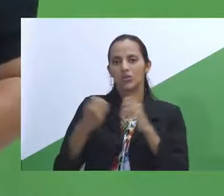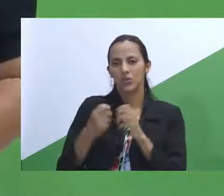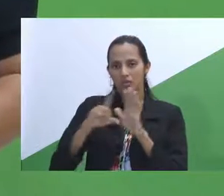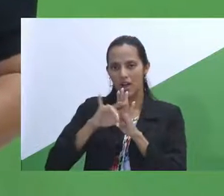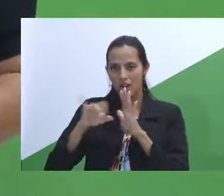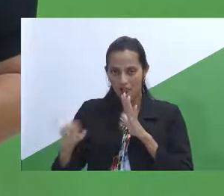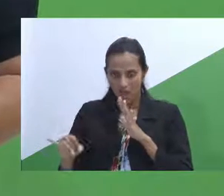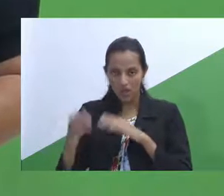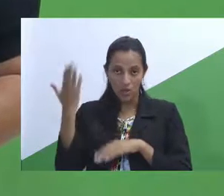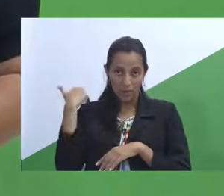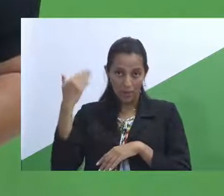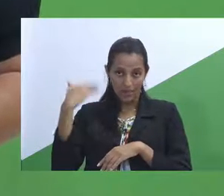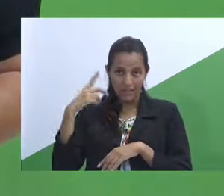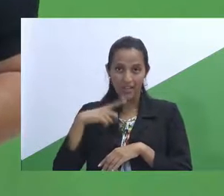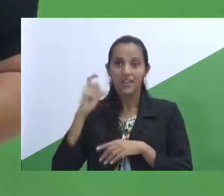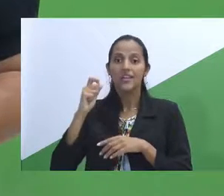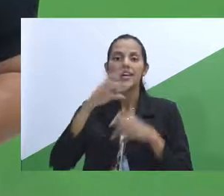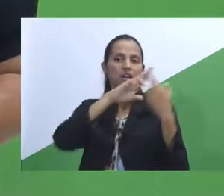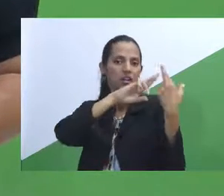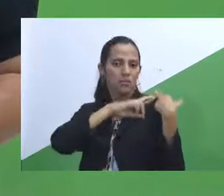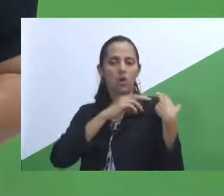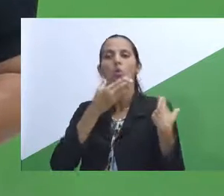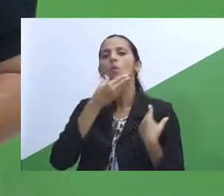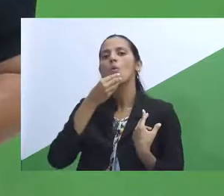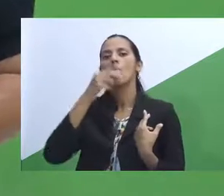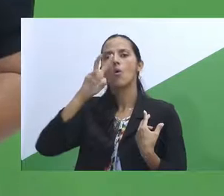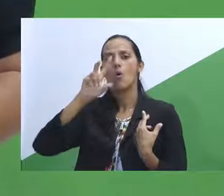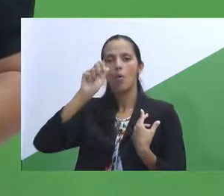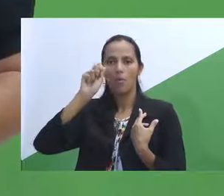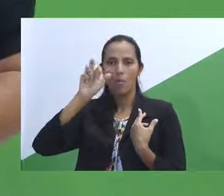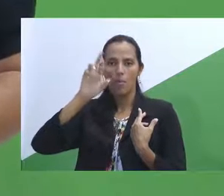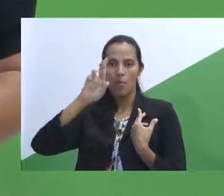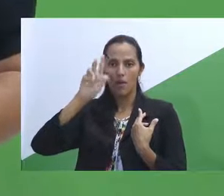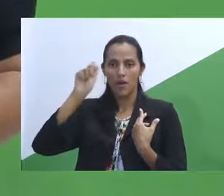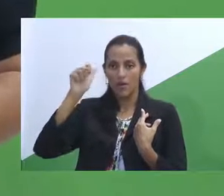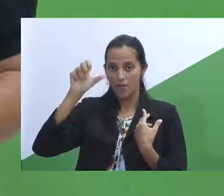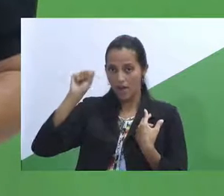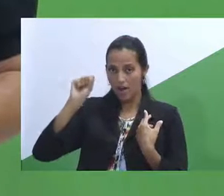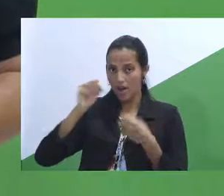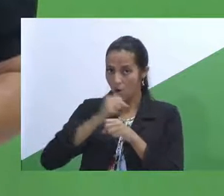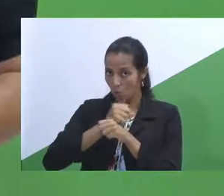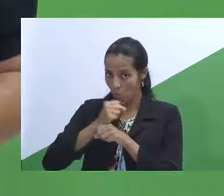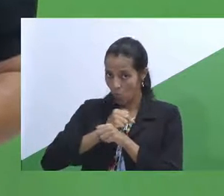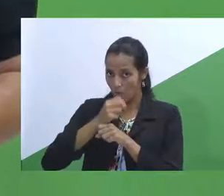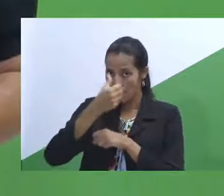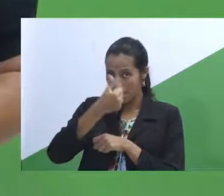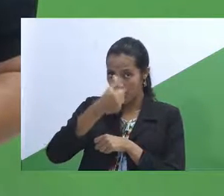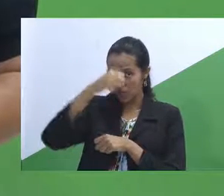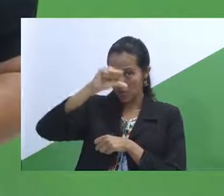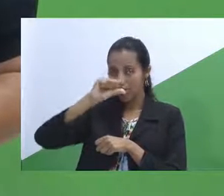Vargas. Inclusive, legislação de 1937, ela é, então, uma